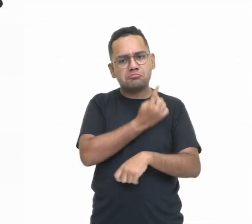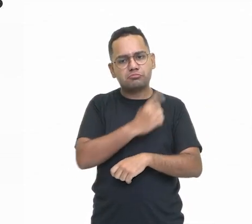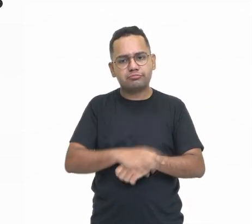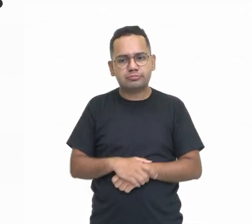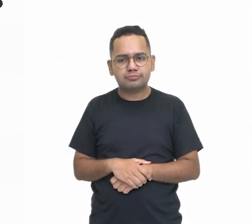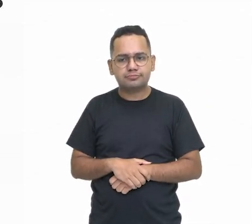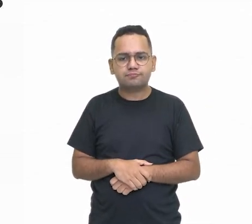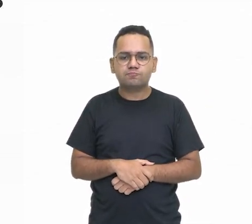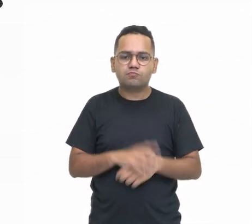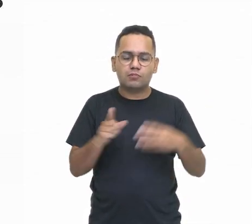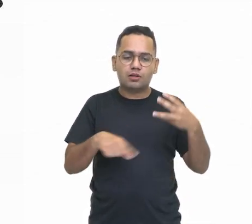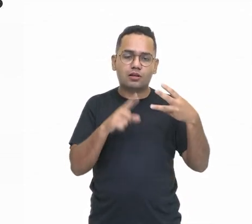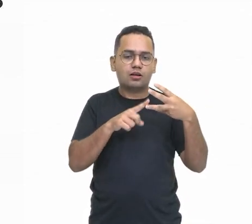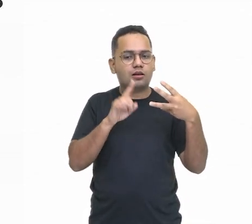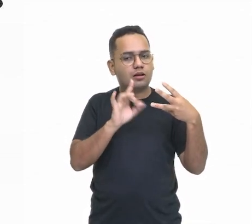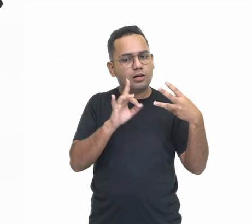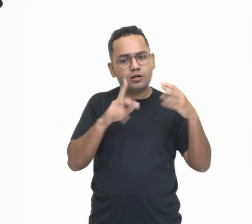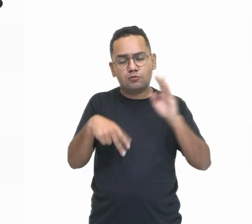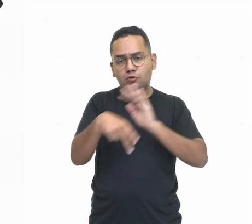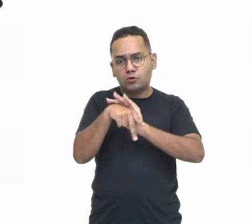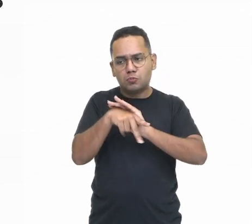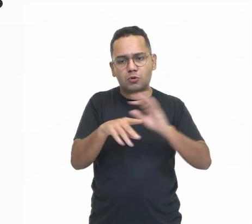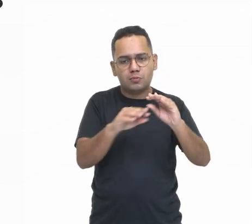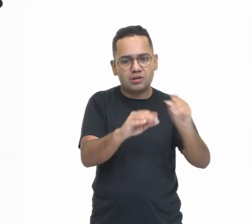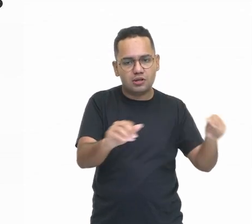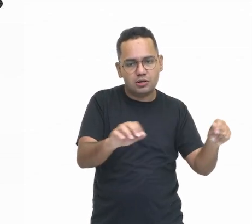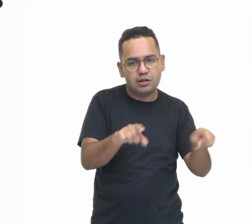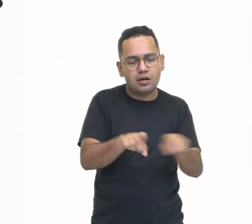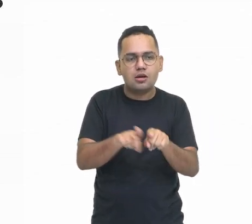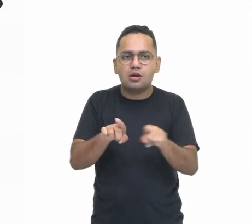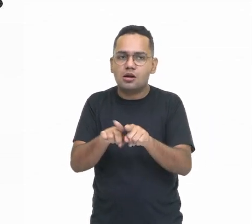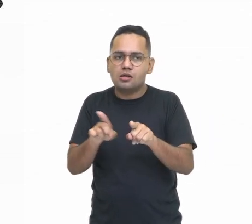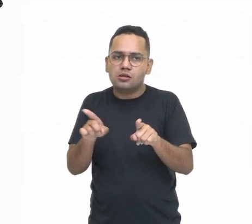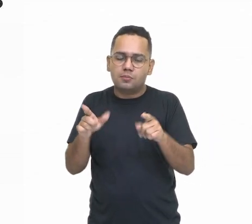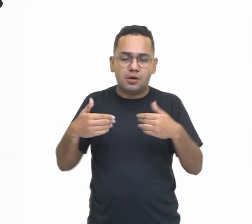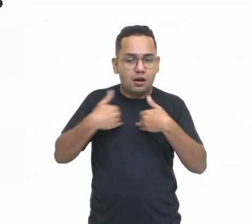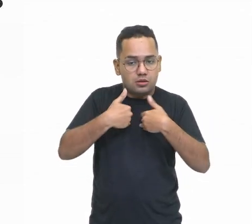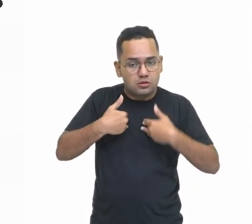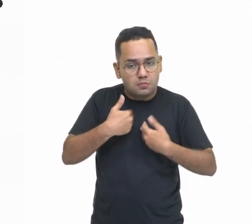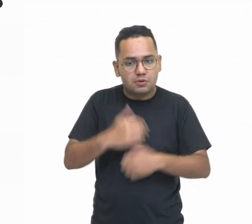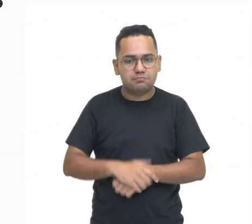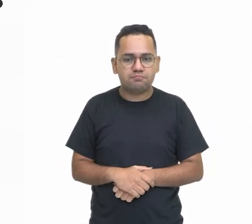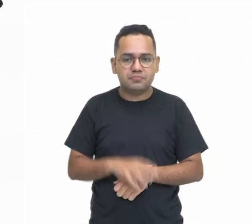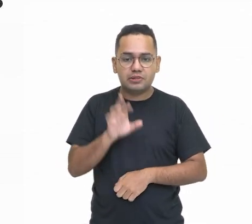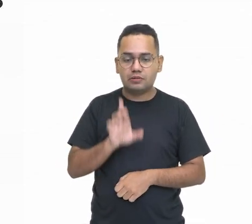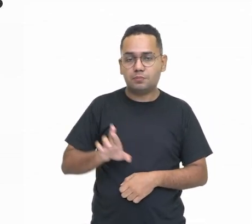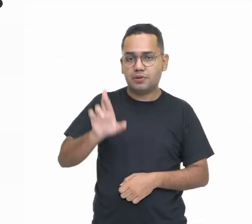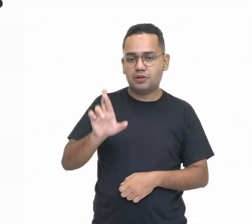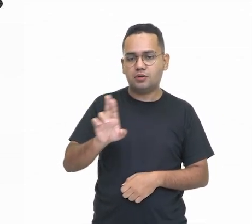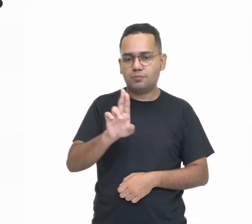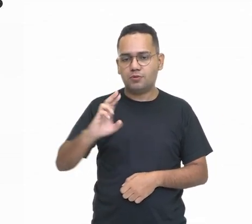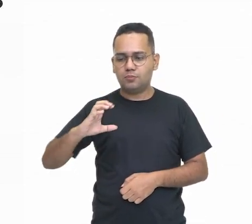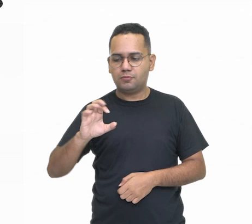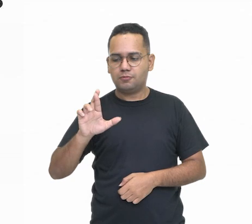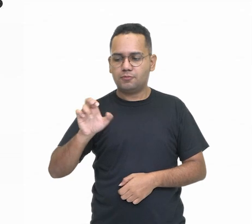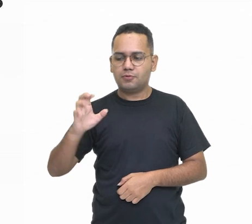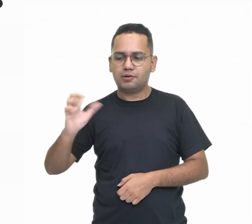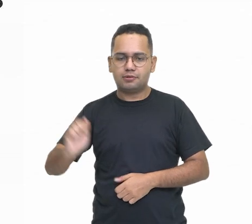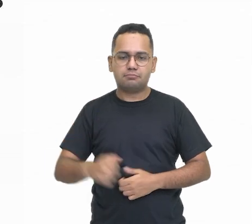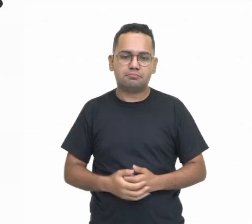suas próprias terras, rebanhos e a figura, né, dos líderes, que era o